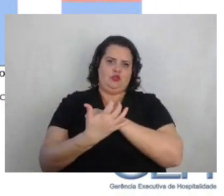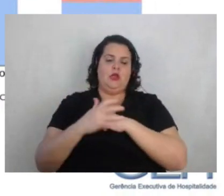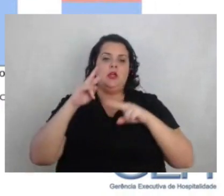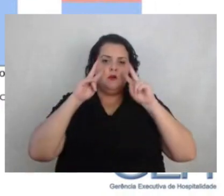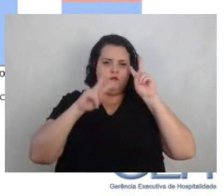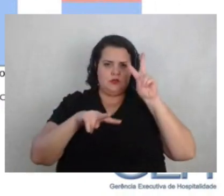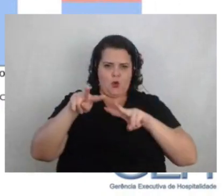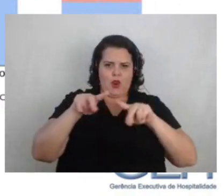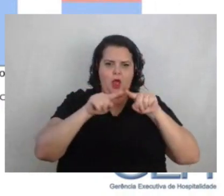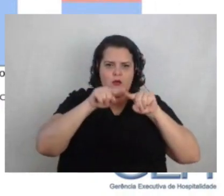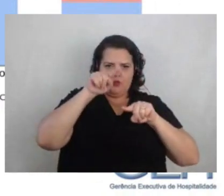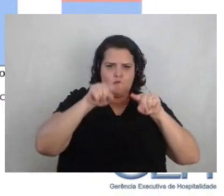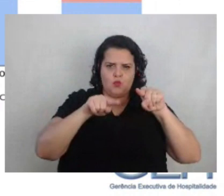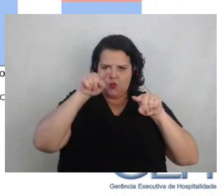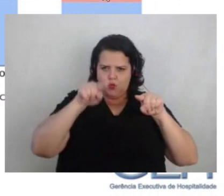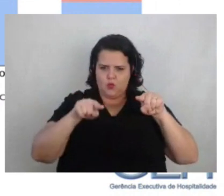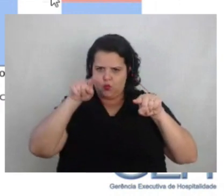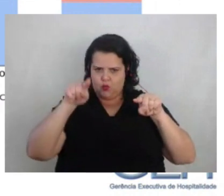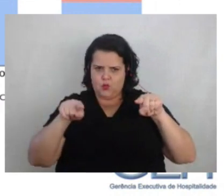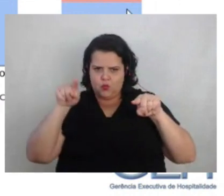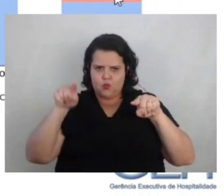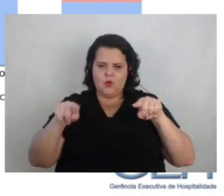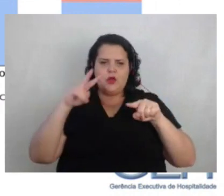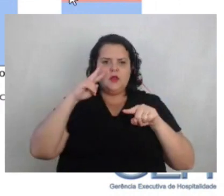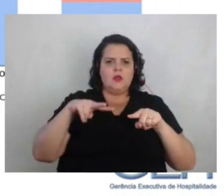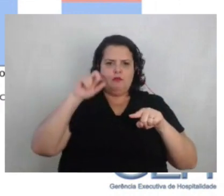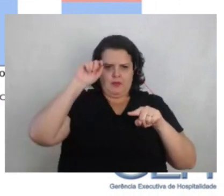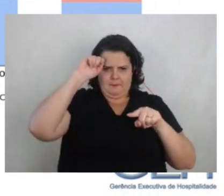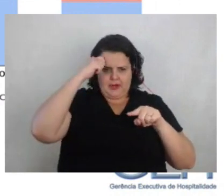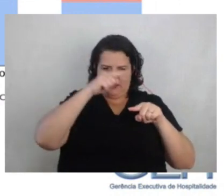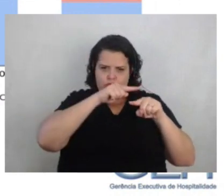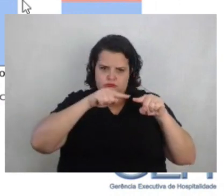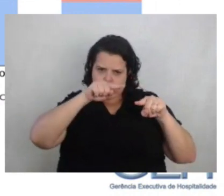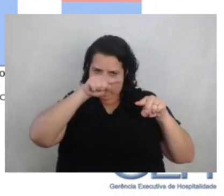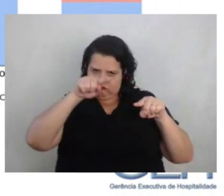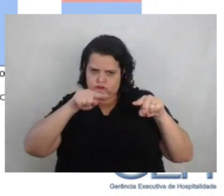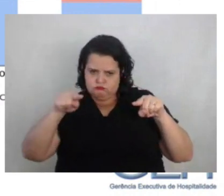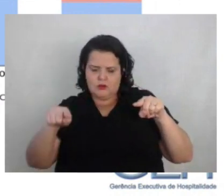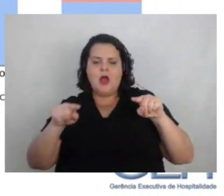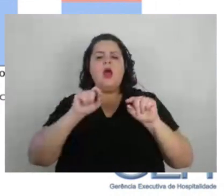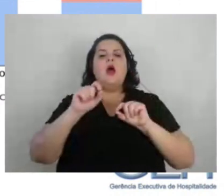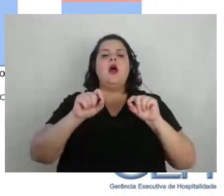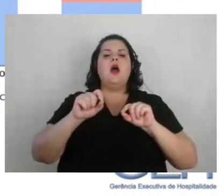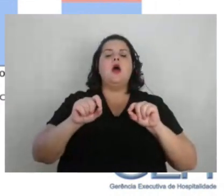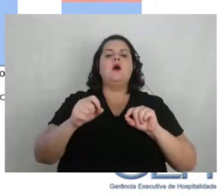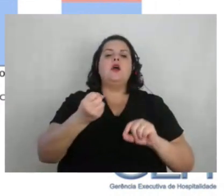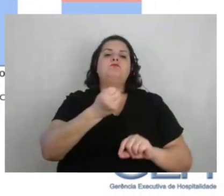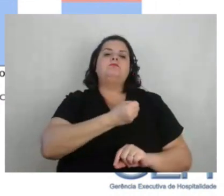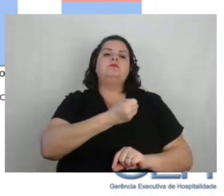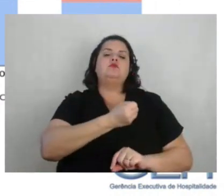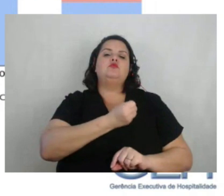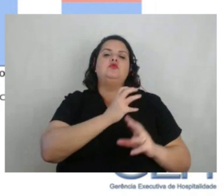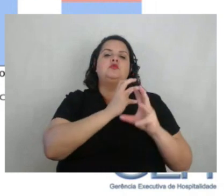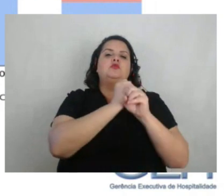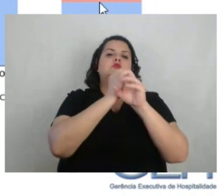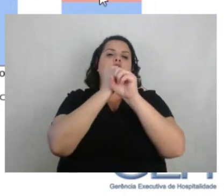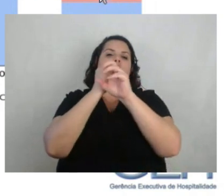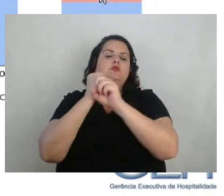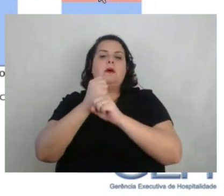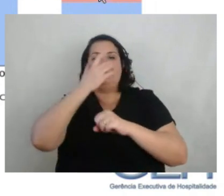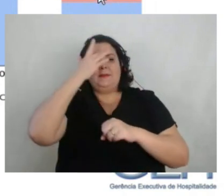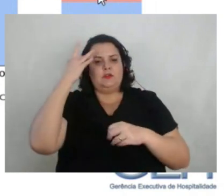internações, é a linha preta, e o número de saídas, é a barra somatória entre altas